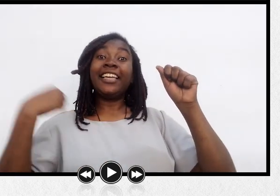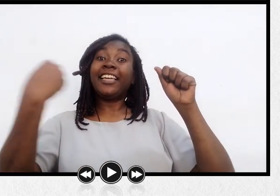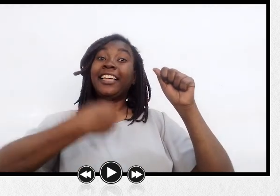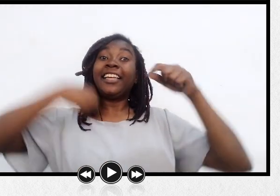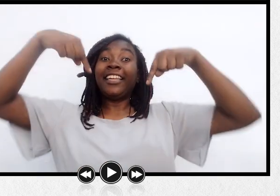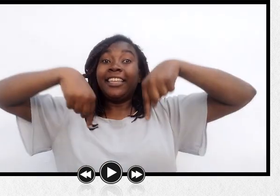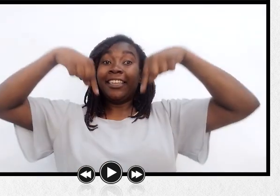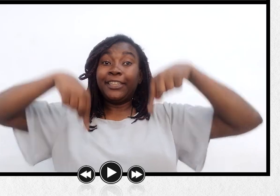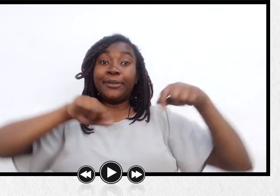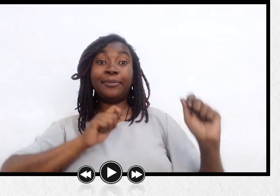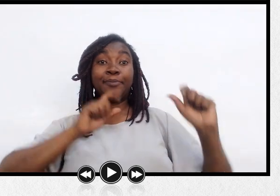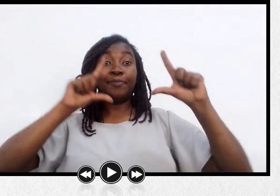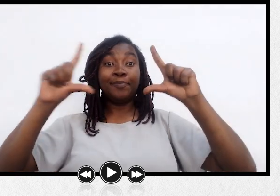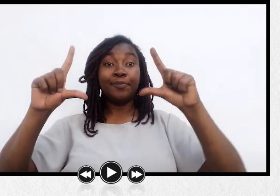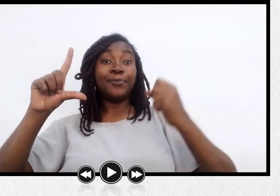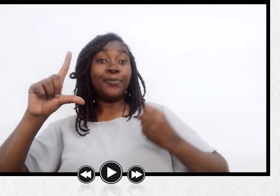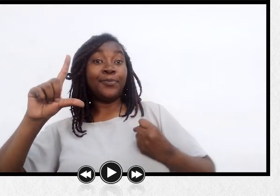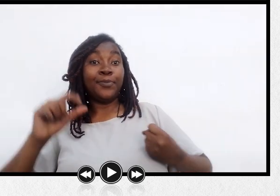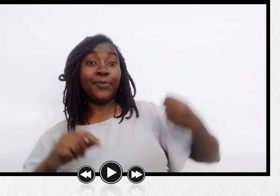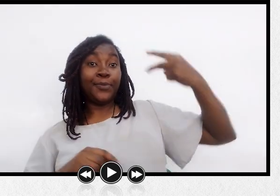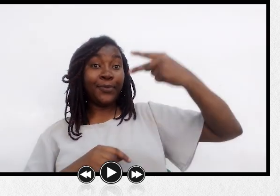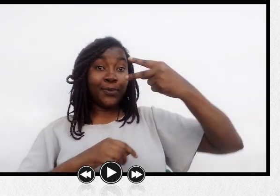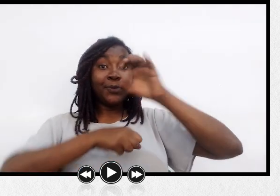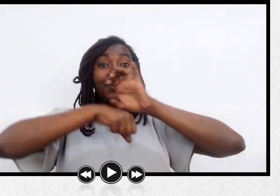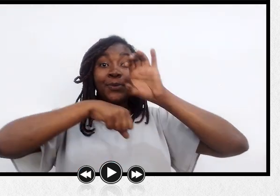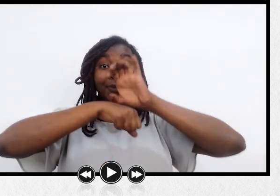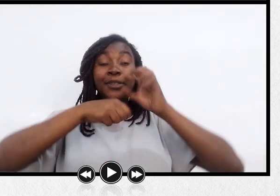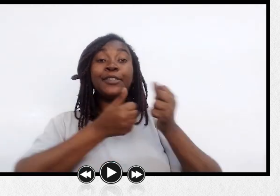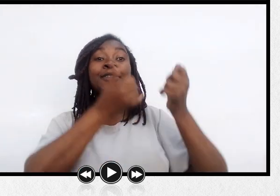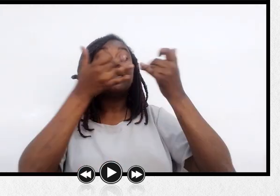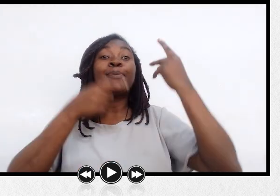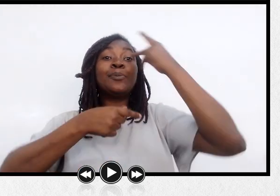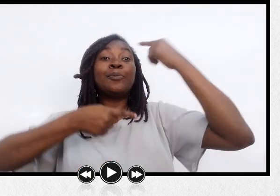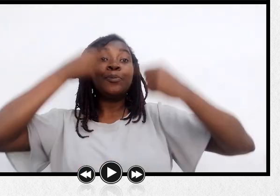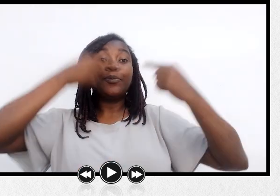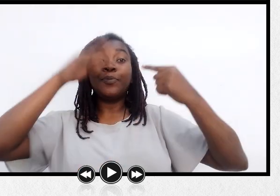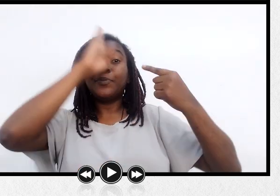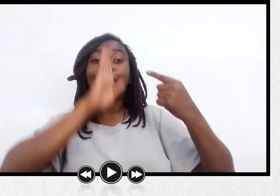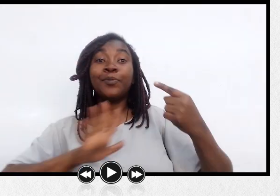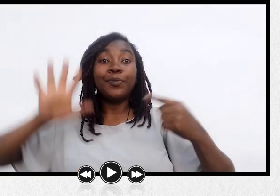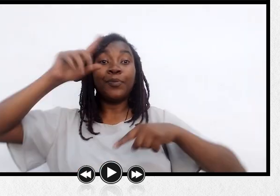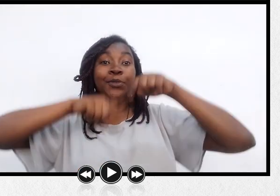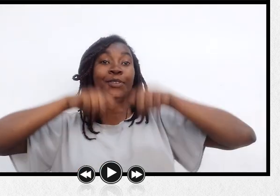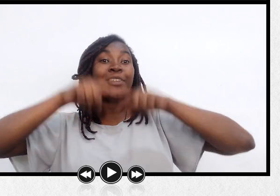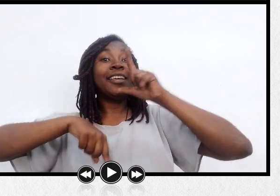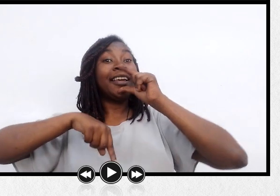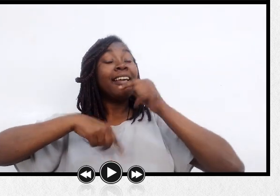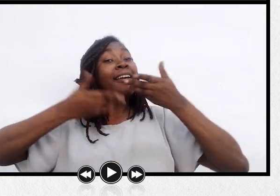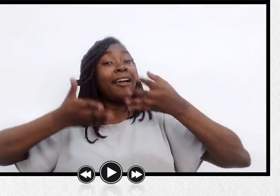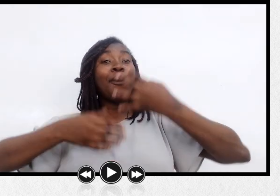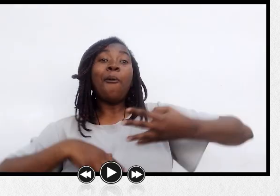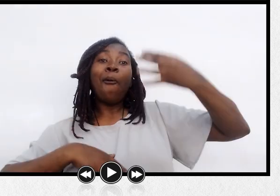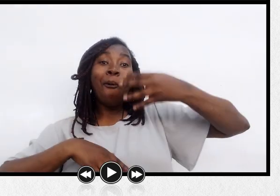aqui no nosso módulo de número 2 desse curso. Estamos falando sobre a Política Nacional de Recursos Hídricos e esse é o nosso